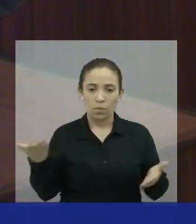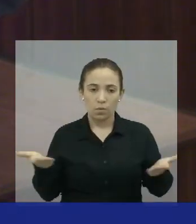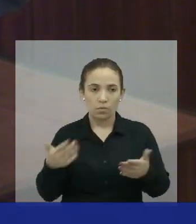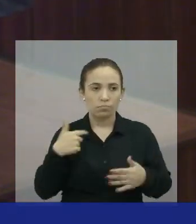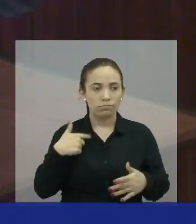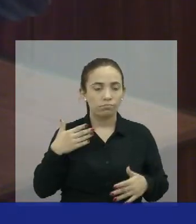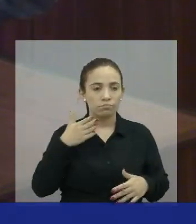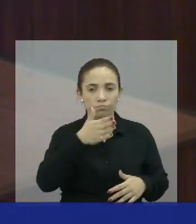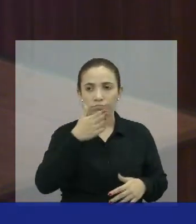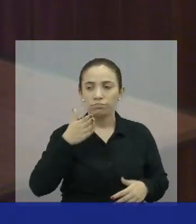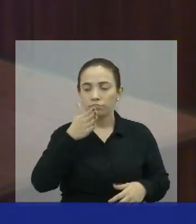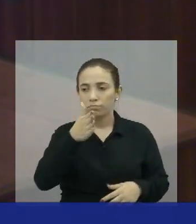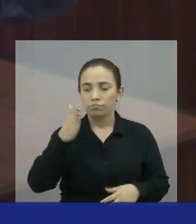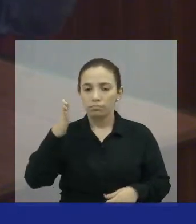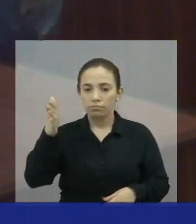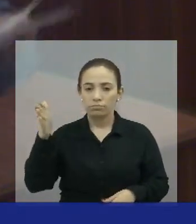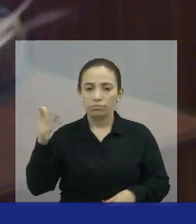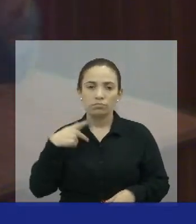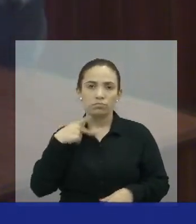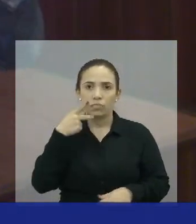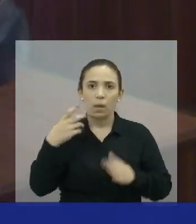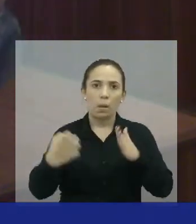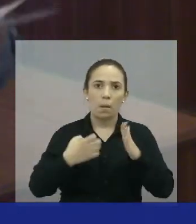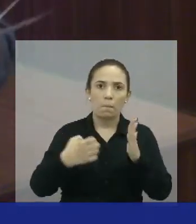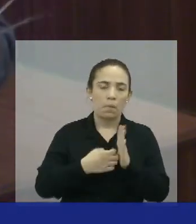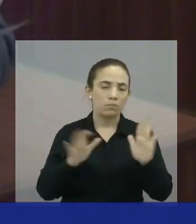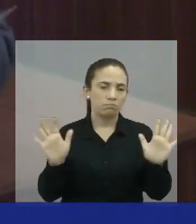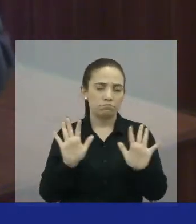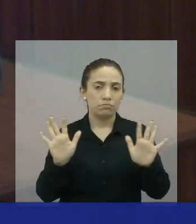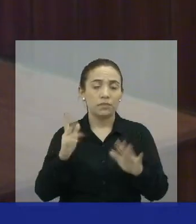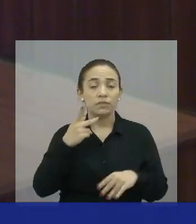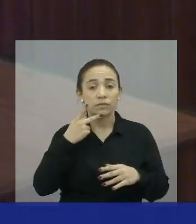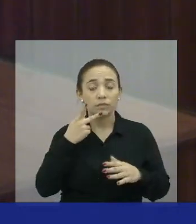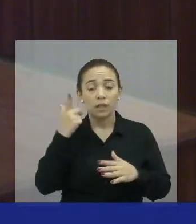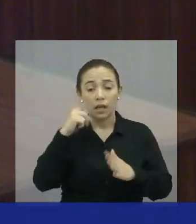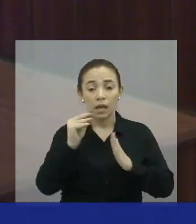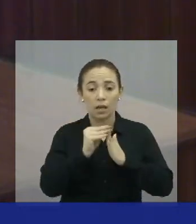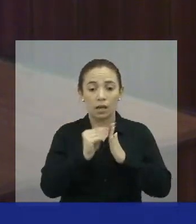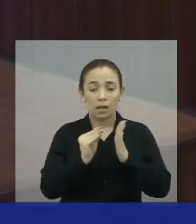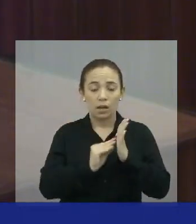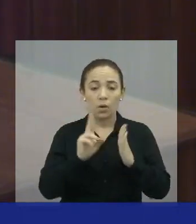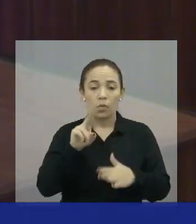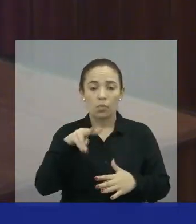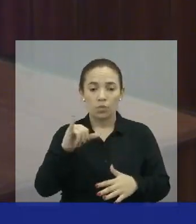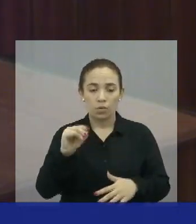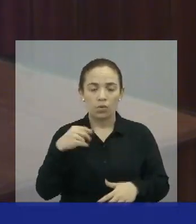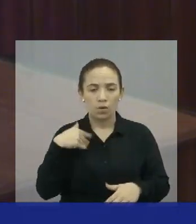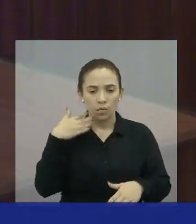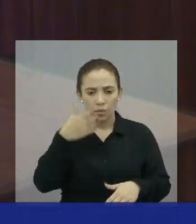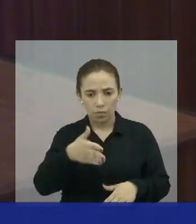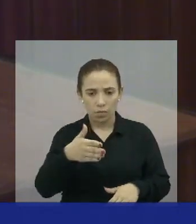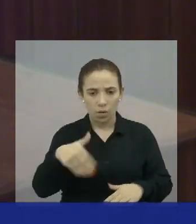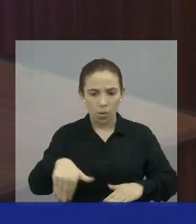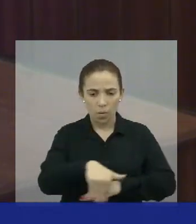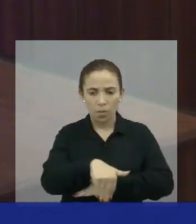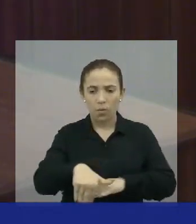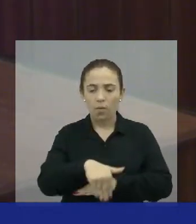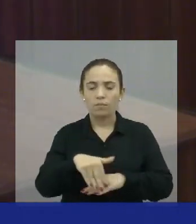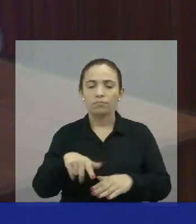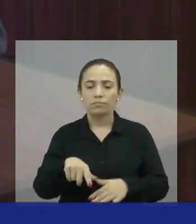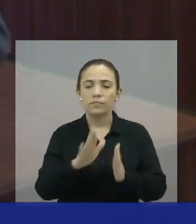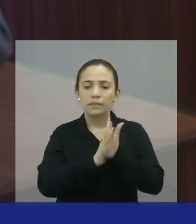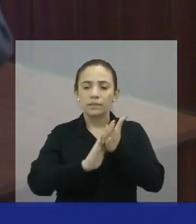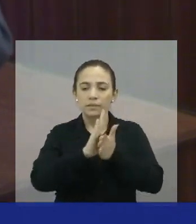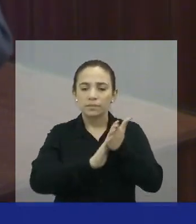falando, do cadastro único, estou falando de microempresa, do cadastro único. Ele está preparando uma argamassa na calçada, essa